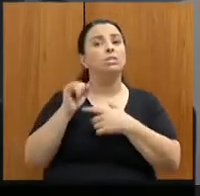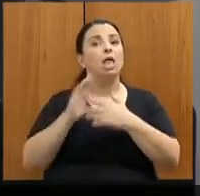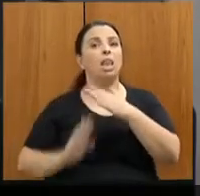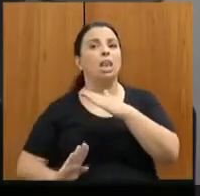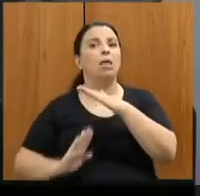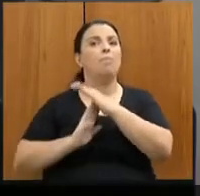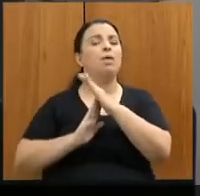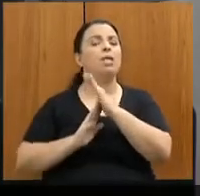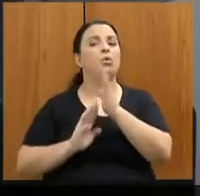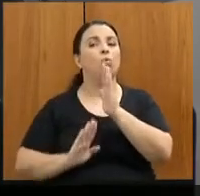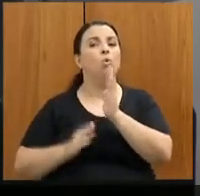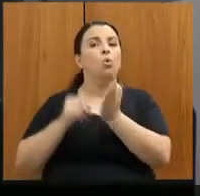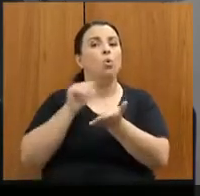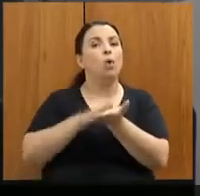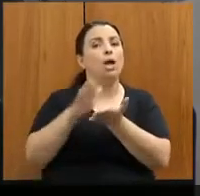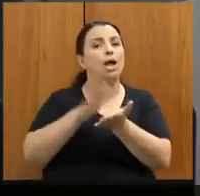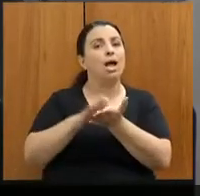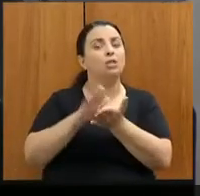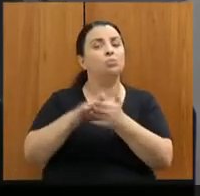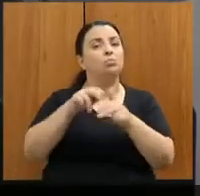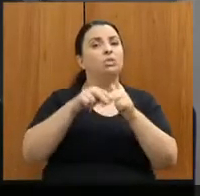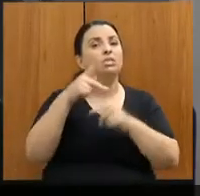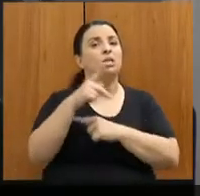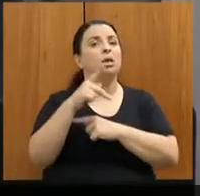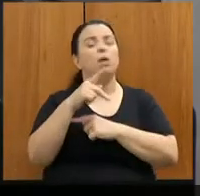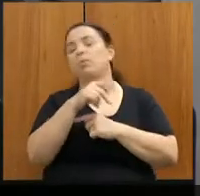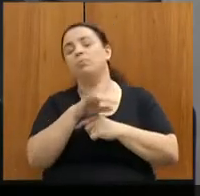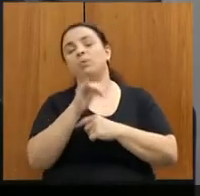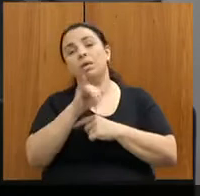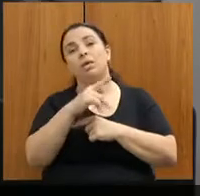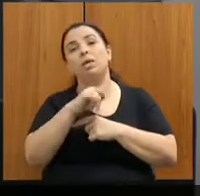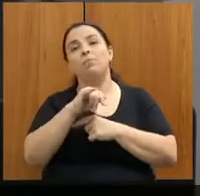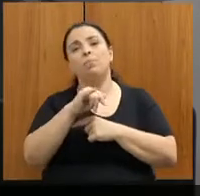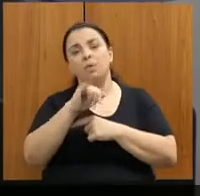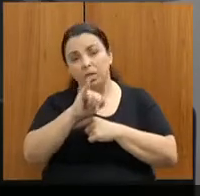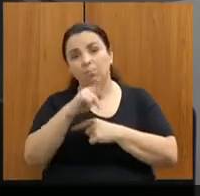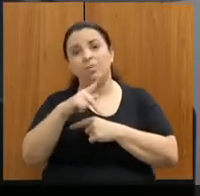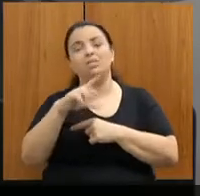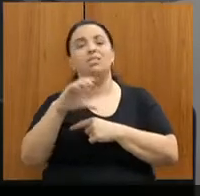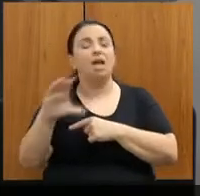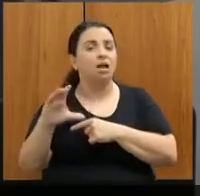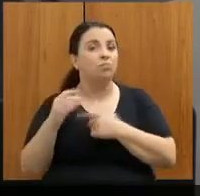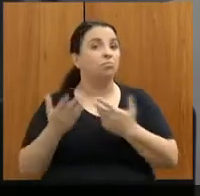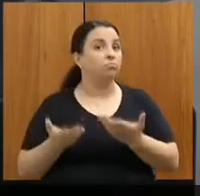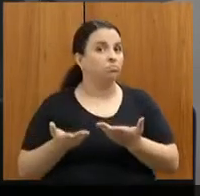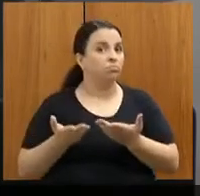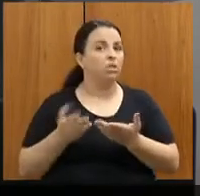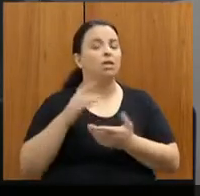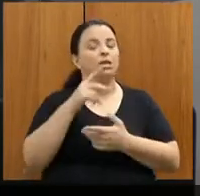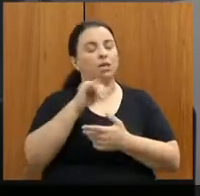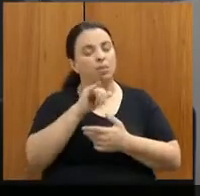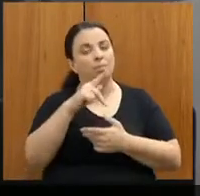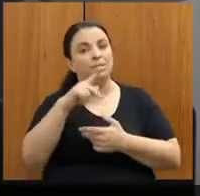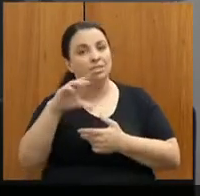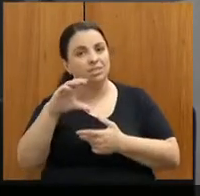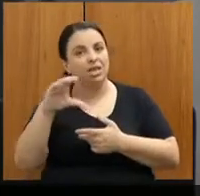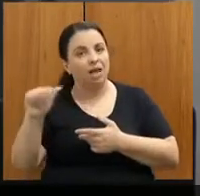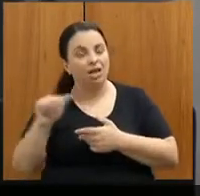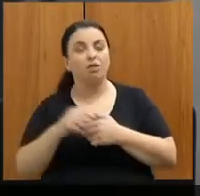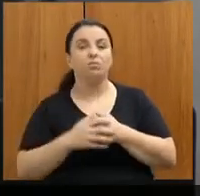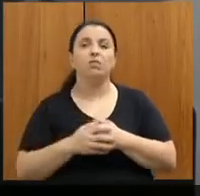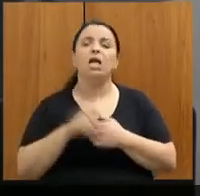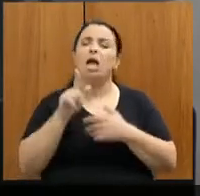ganhos de gastos pelo PC pelo IP sa alimentação de crescimento das despesas primárias